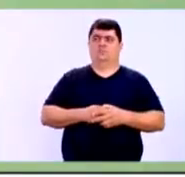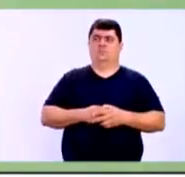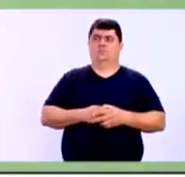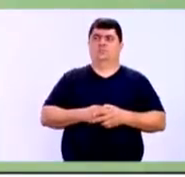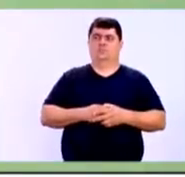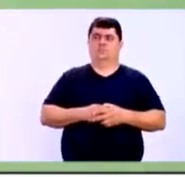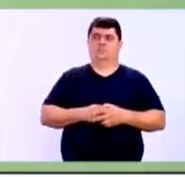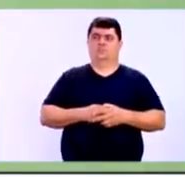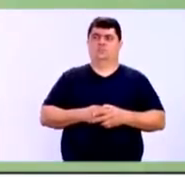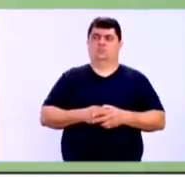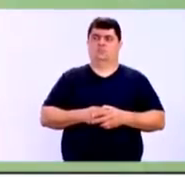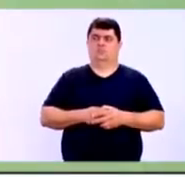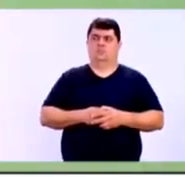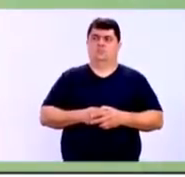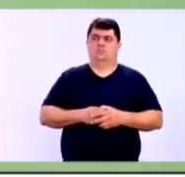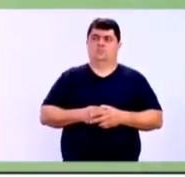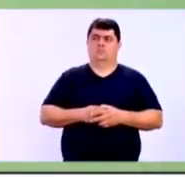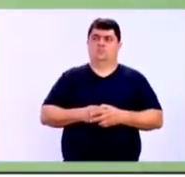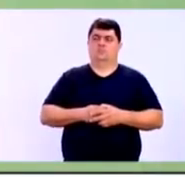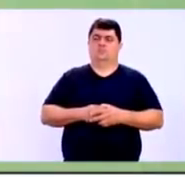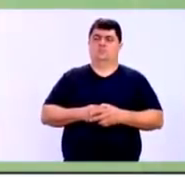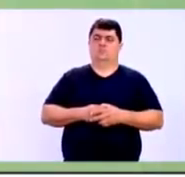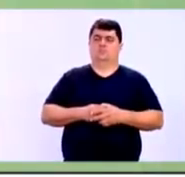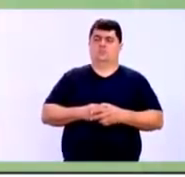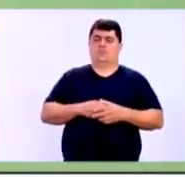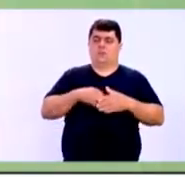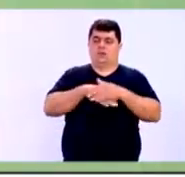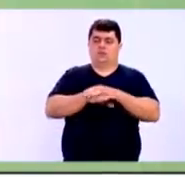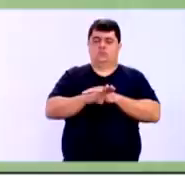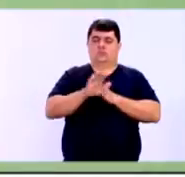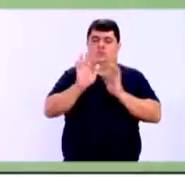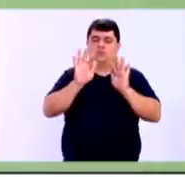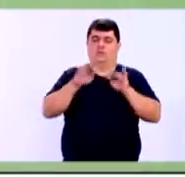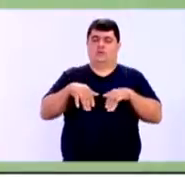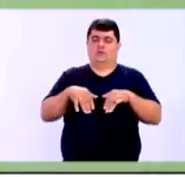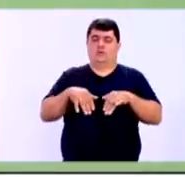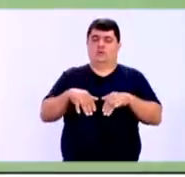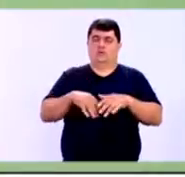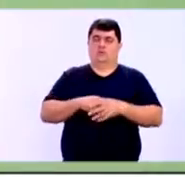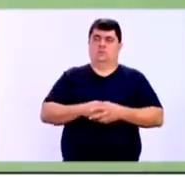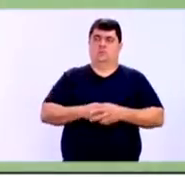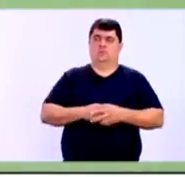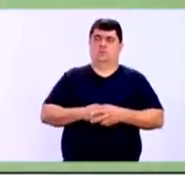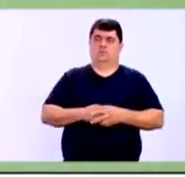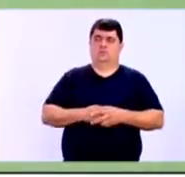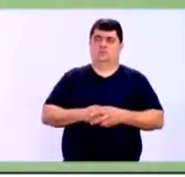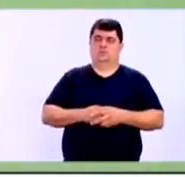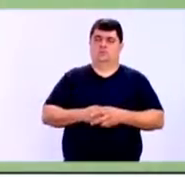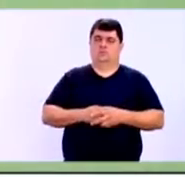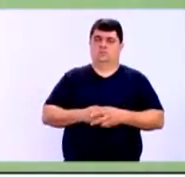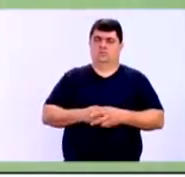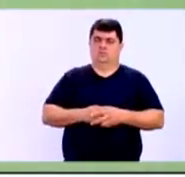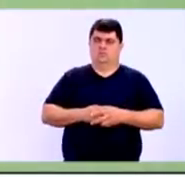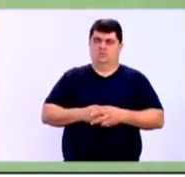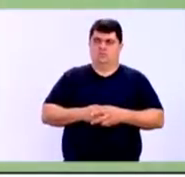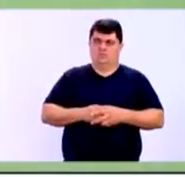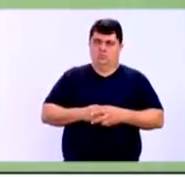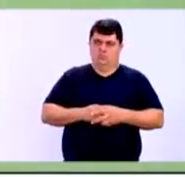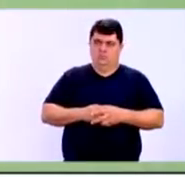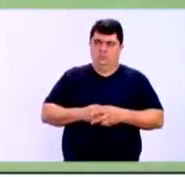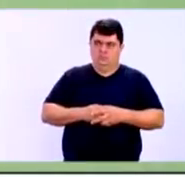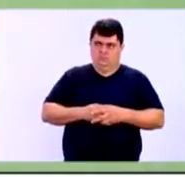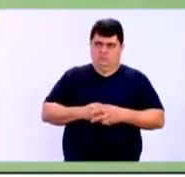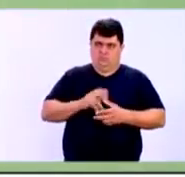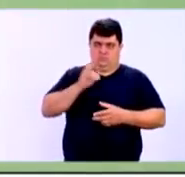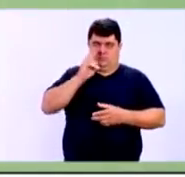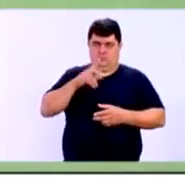R$1.700. E no saldo final, quando eu cheguei lá, contei lá quanto dessa mercadoria tinha,